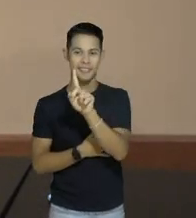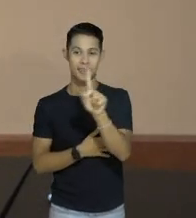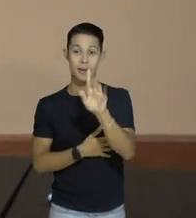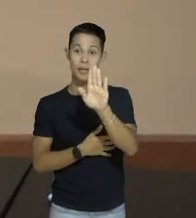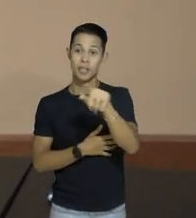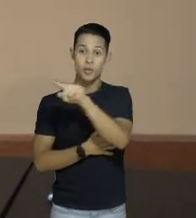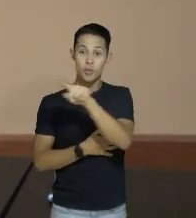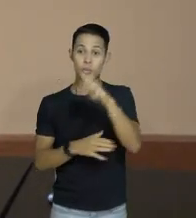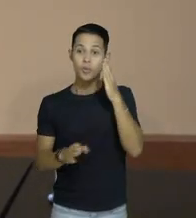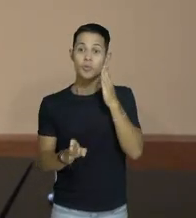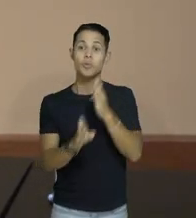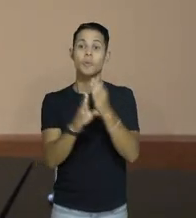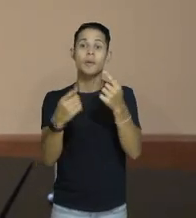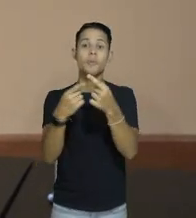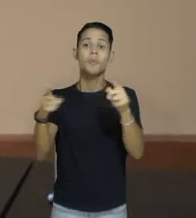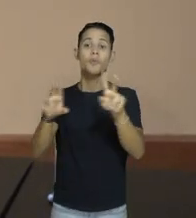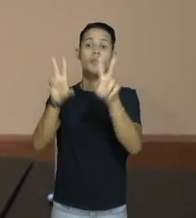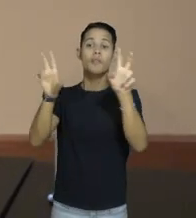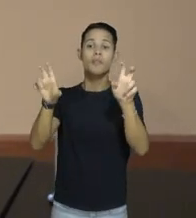canção.